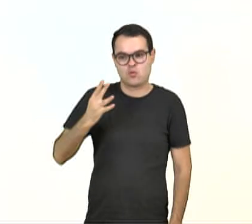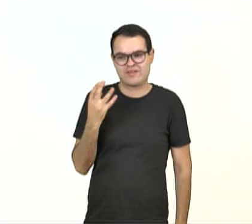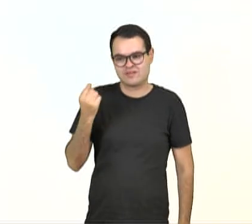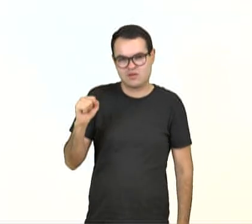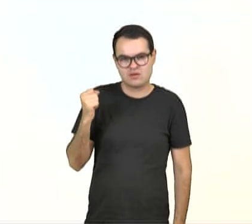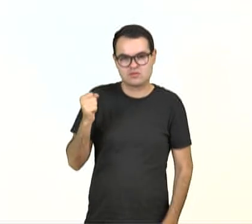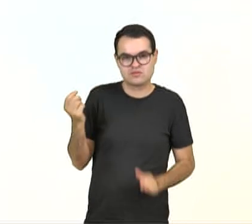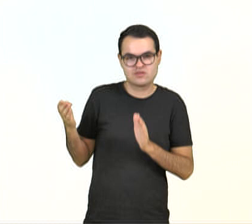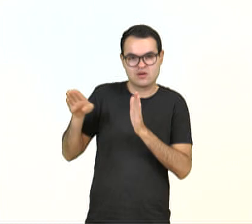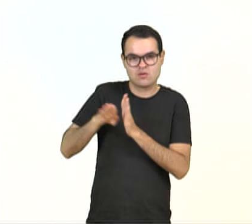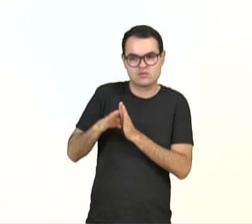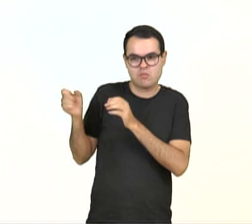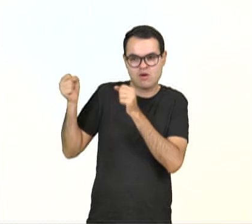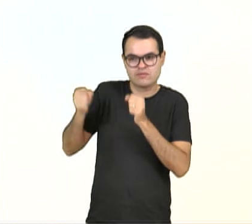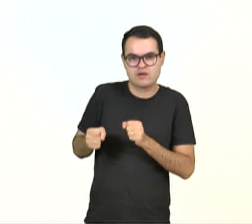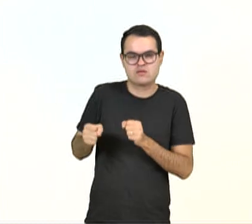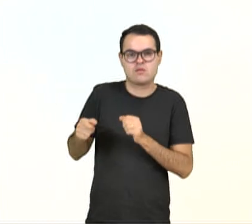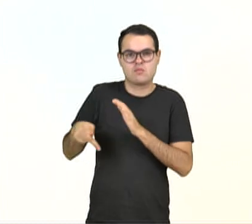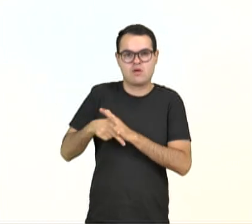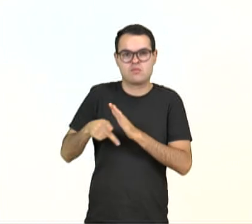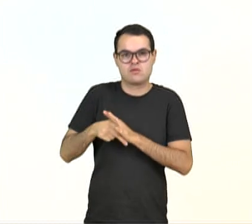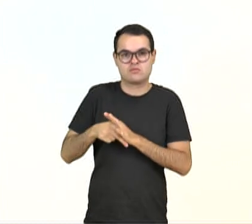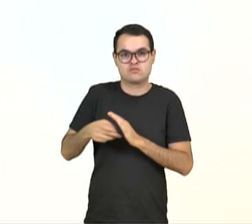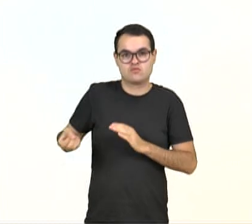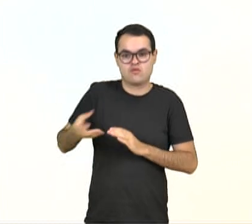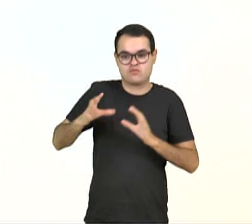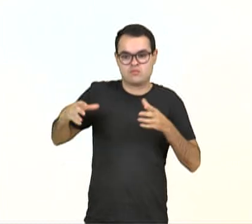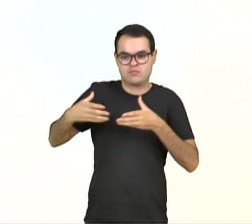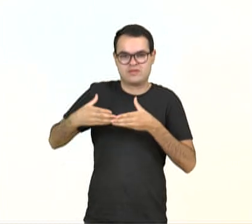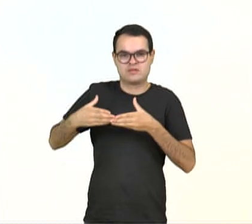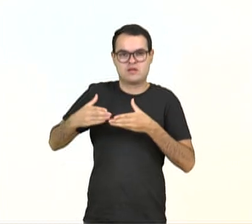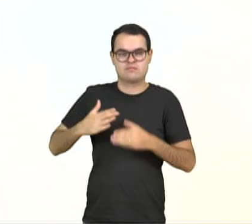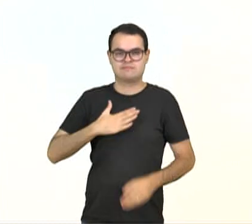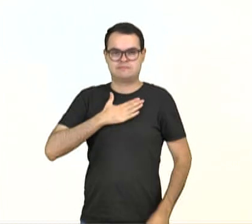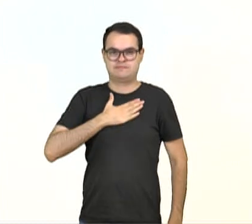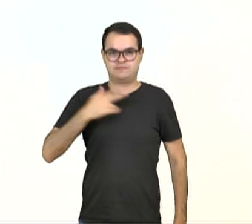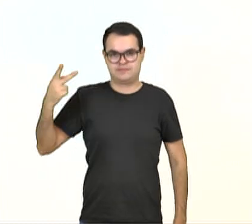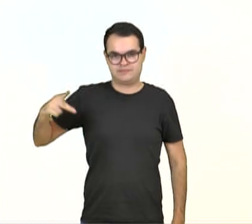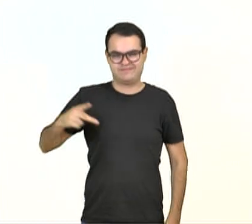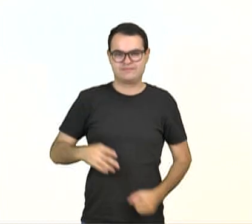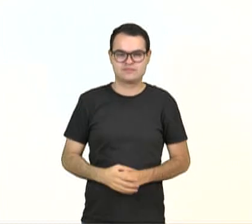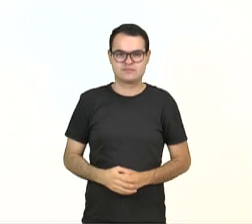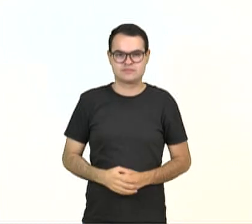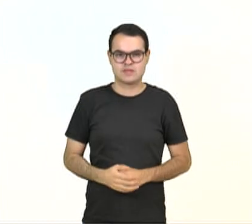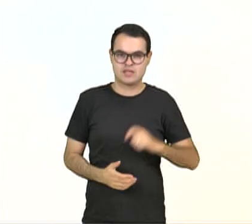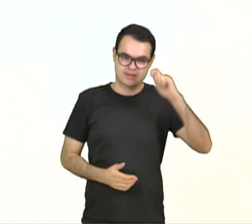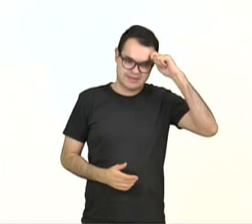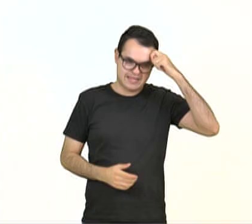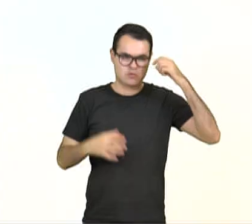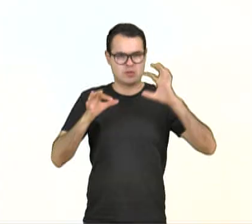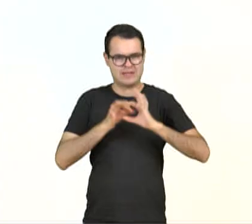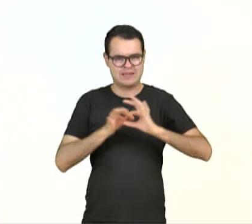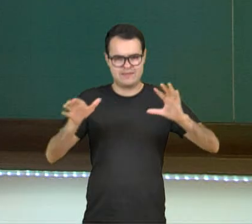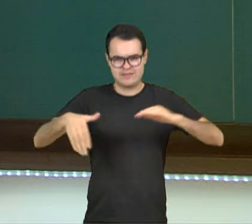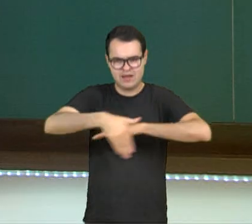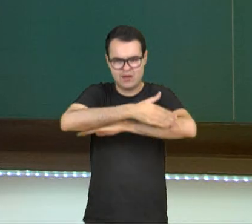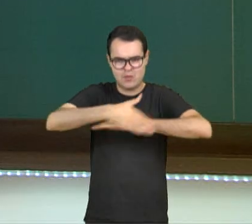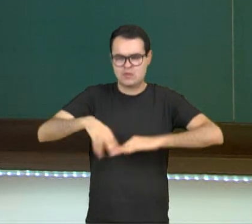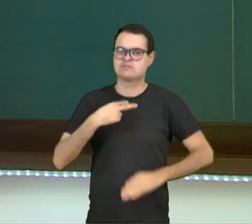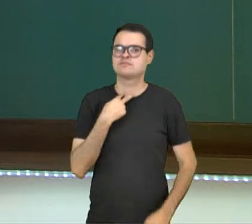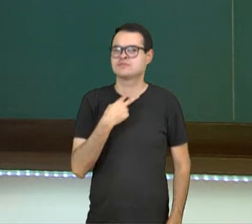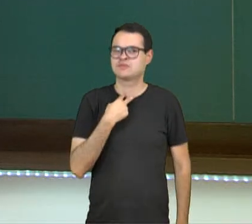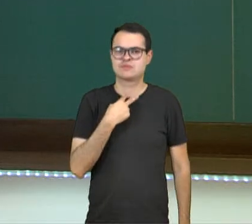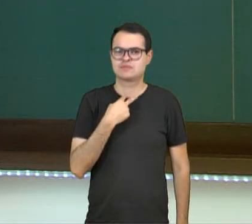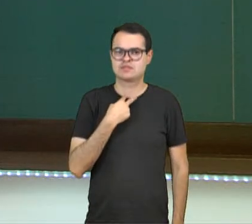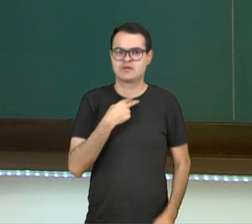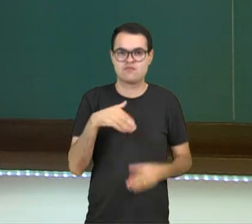1948 com a chegada do poder do novo Partido Nacionalista. Não permitia o acesso dos negros às urnas, ou seja, os negros não